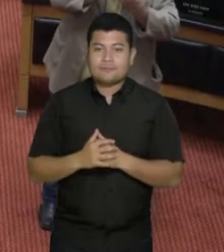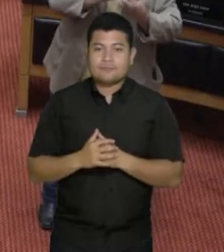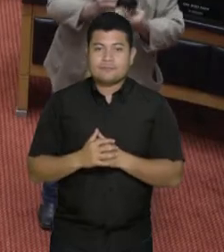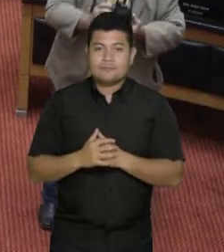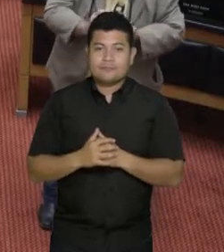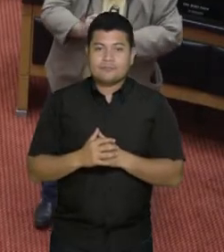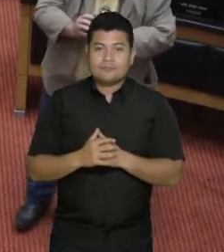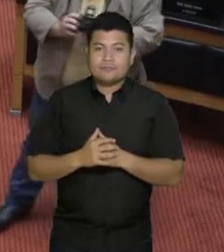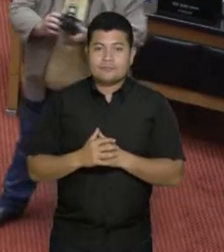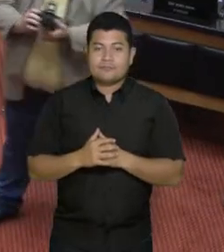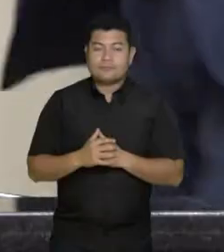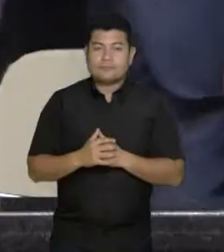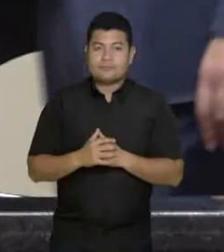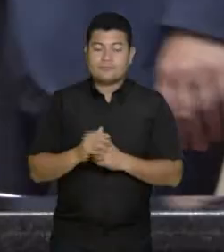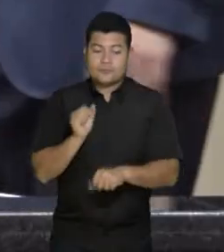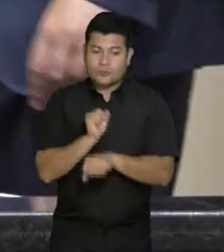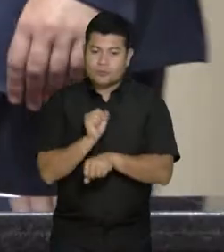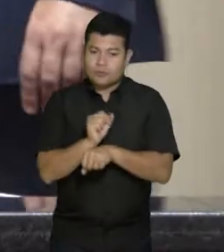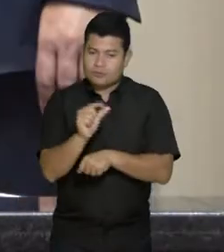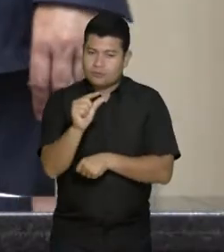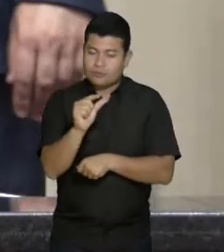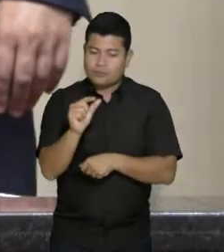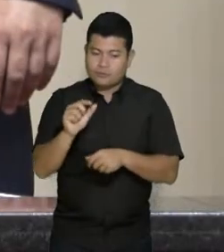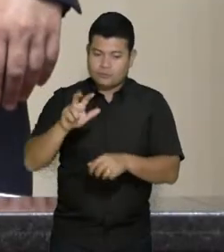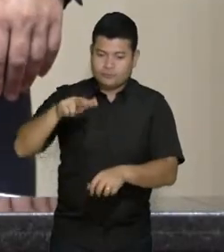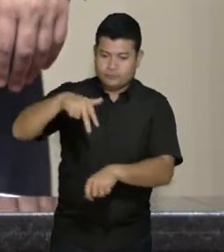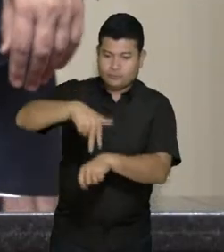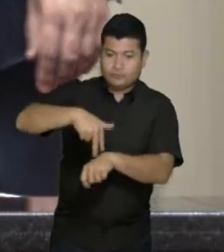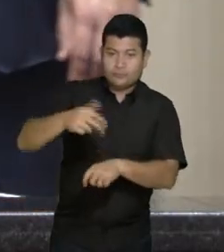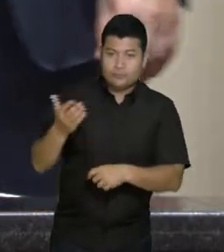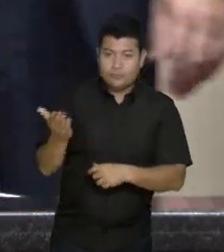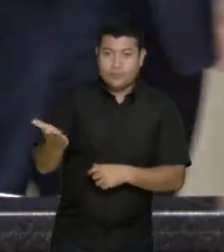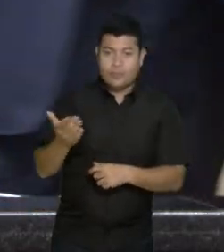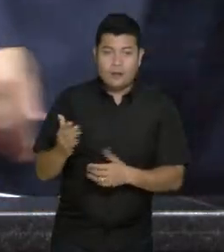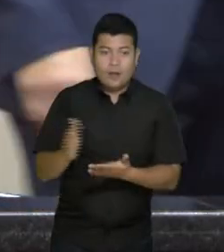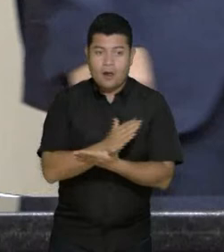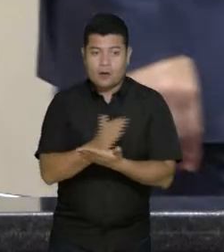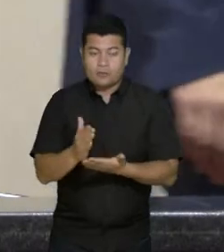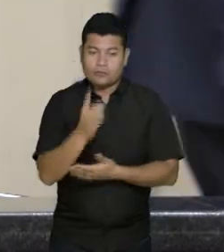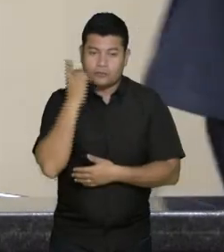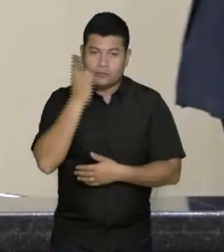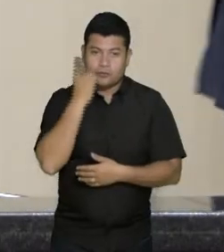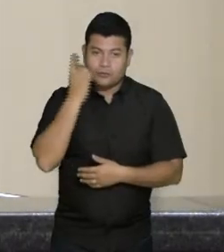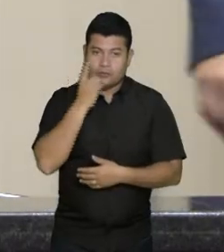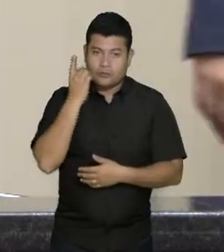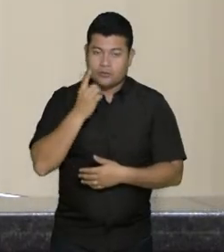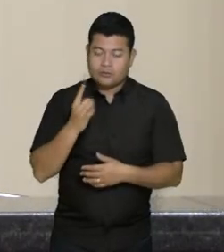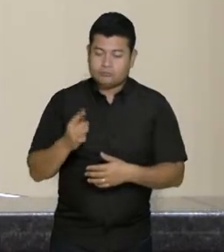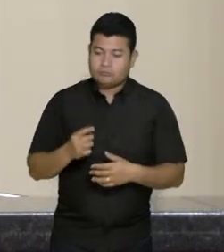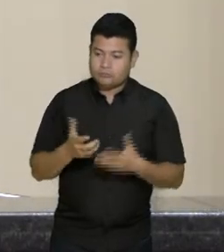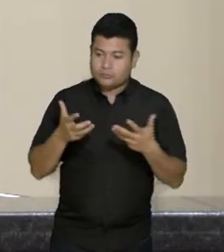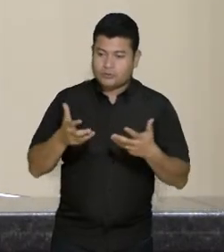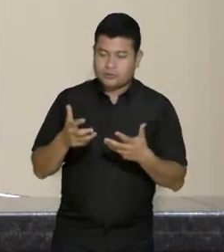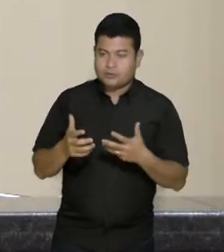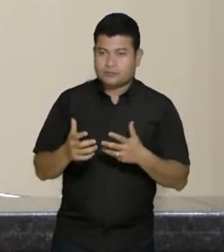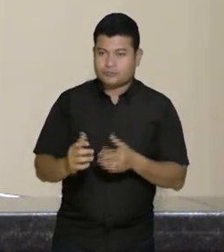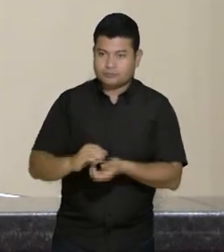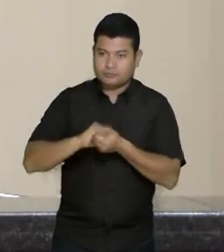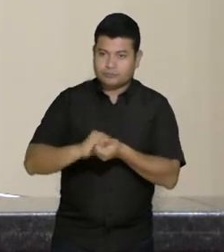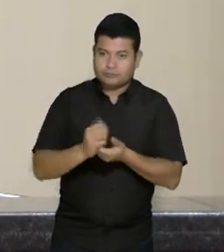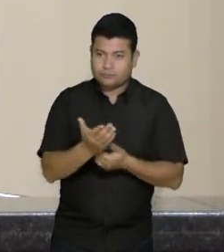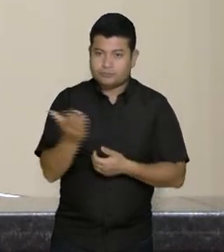Podem aguardar aí na tribuna, que alguns deputados vão querer usar. Pode ficar aí. Pode.